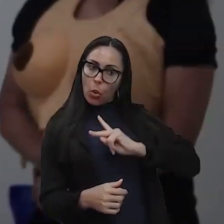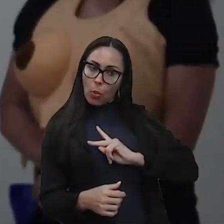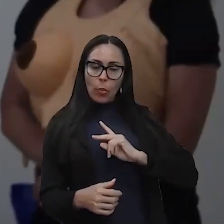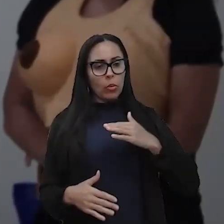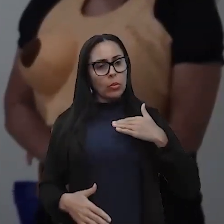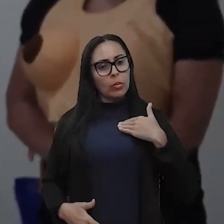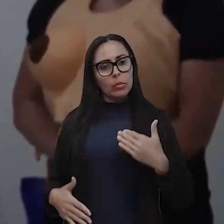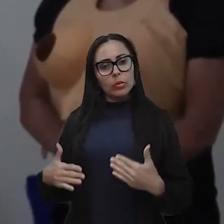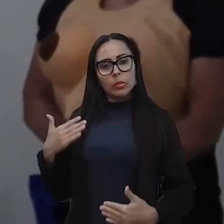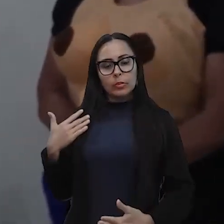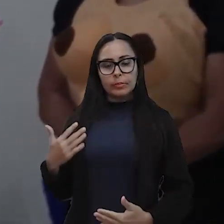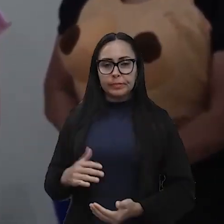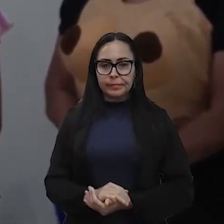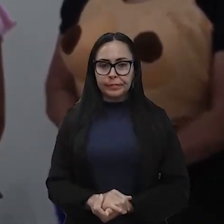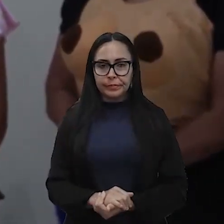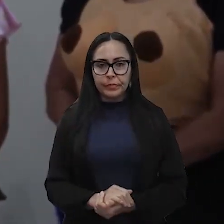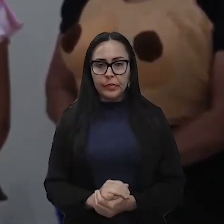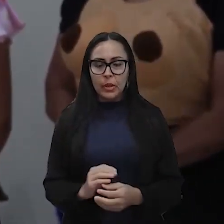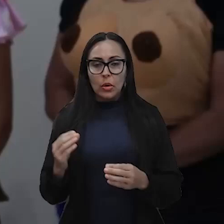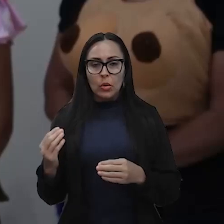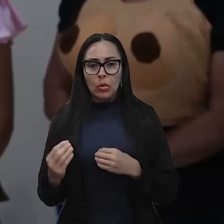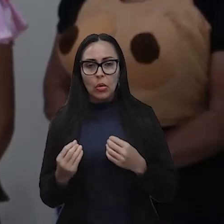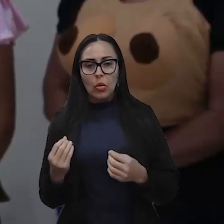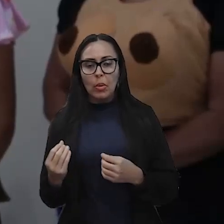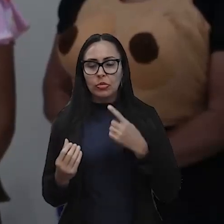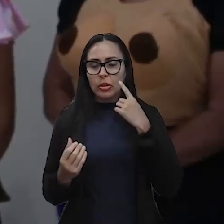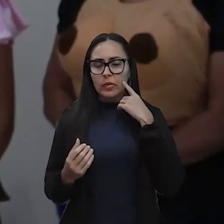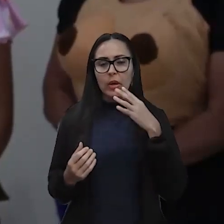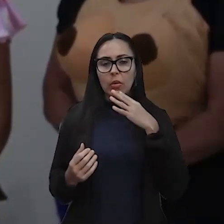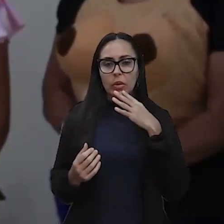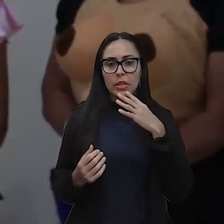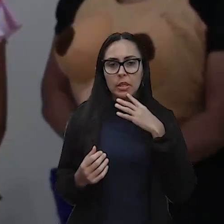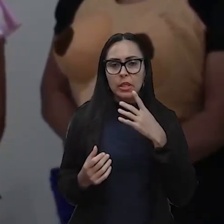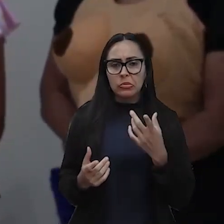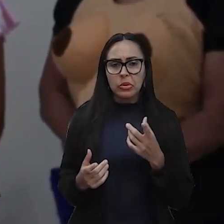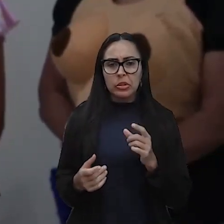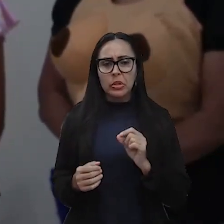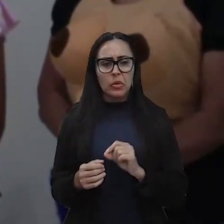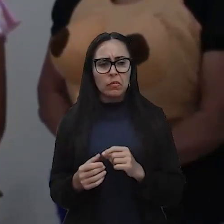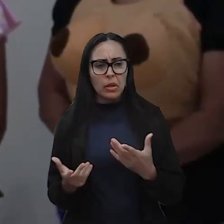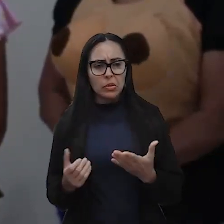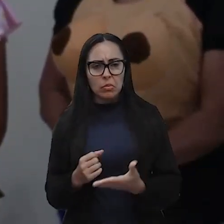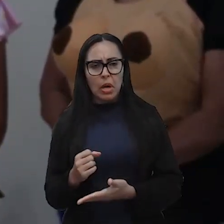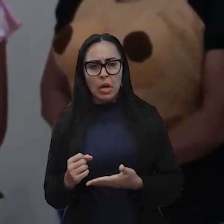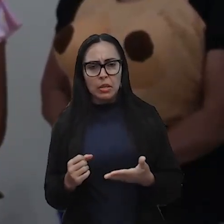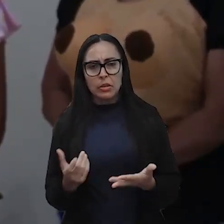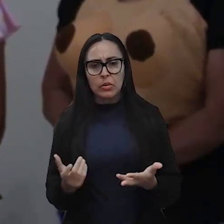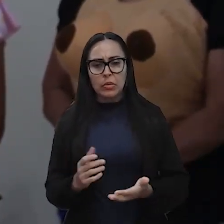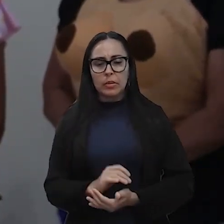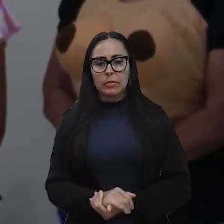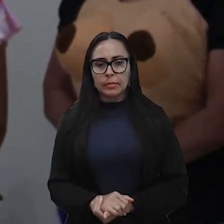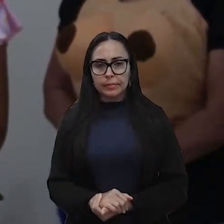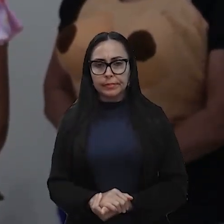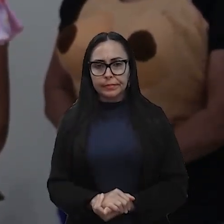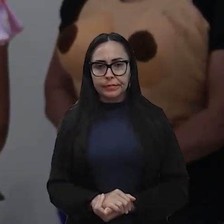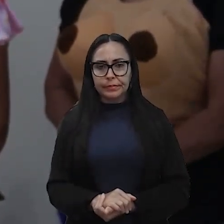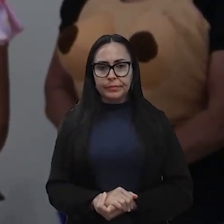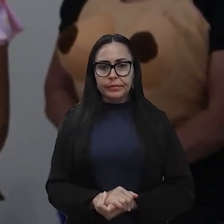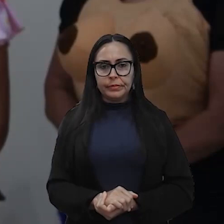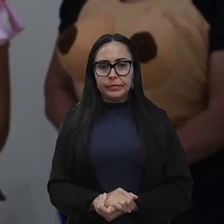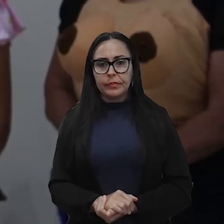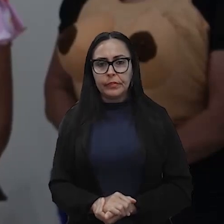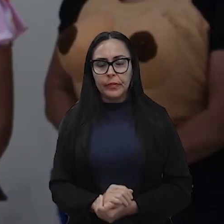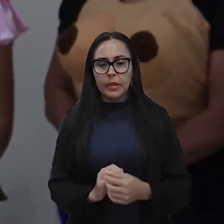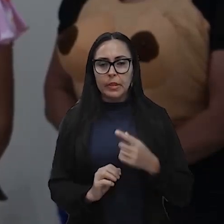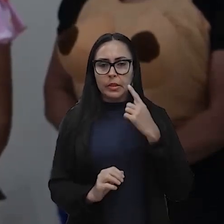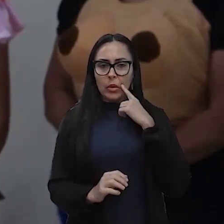Mas... como a gente vai conhecer o corpo se a gente não faz nem o básico, né? Não faz o autoexame, não se examina, não se toca. Como